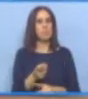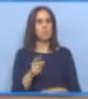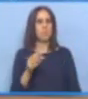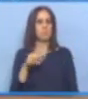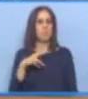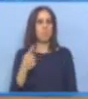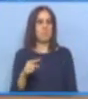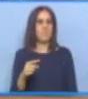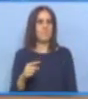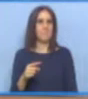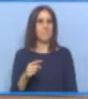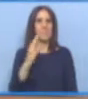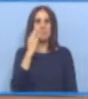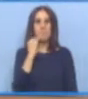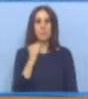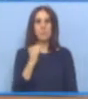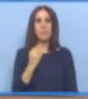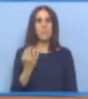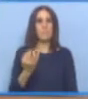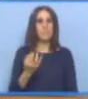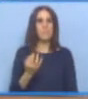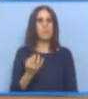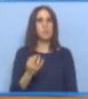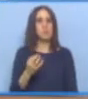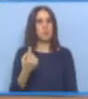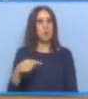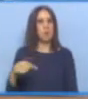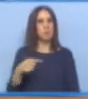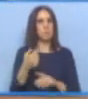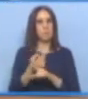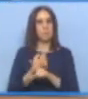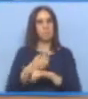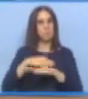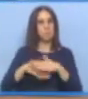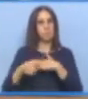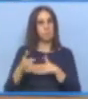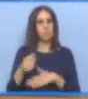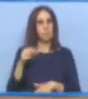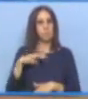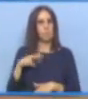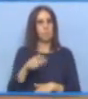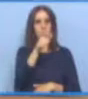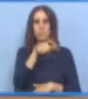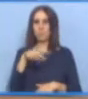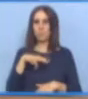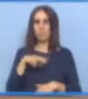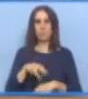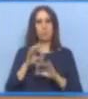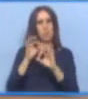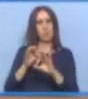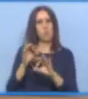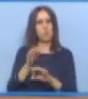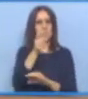Portugal. E acho que ainda, apesar de se fazerem muitas coisas boas em Portugal, do acolhimento dos portugueses em termos de